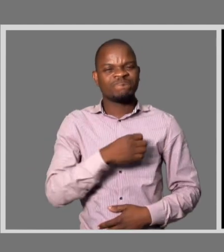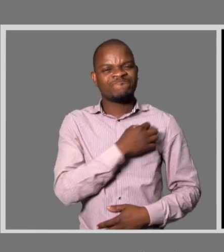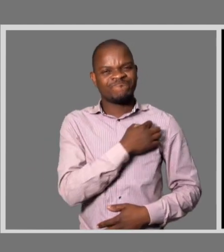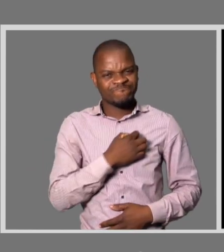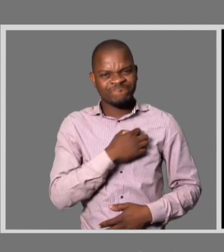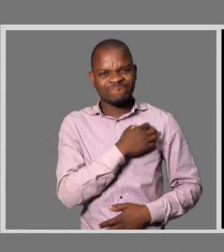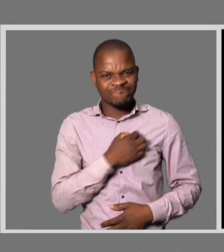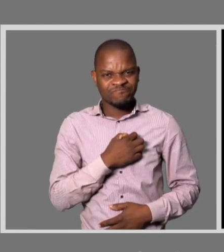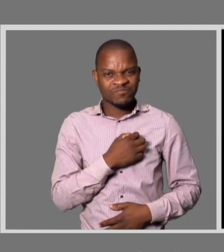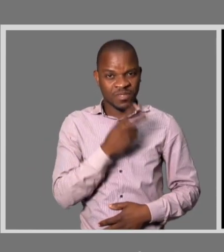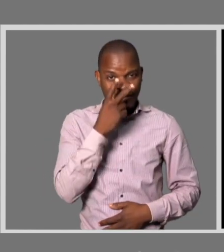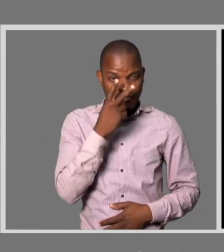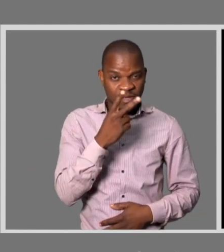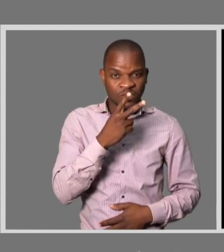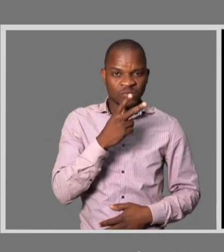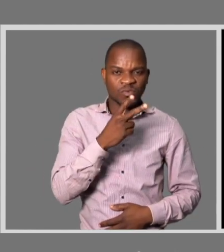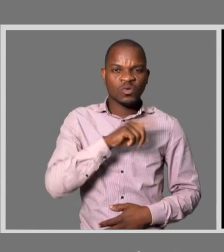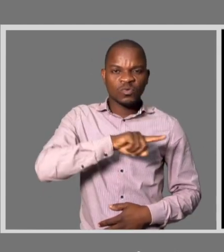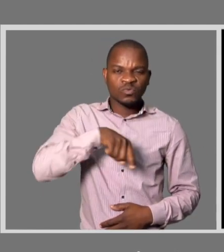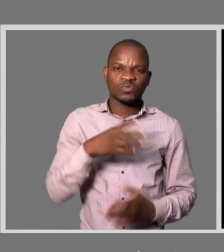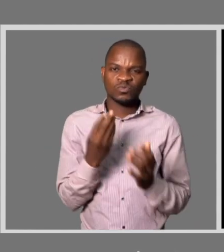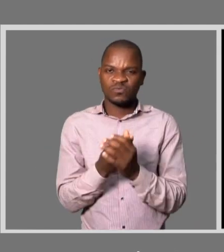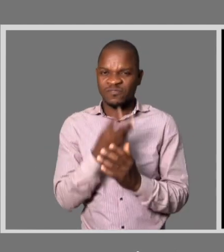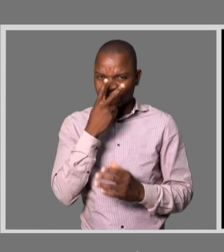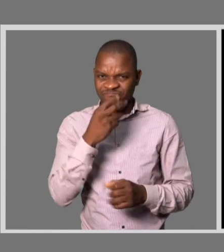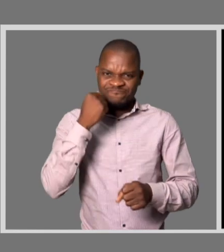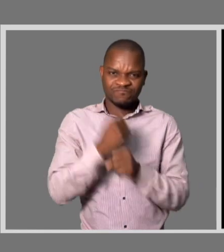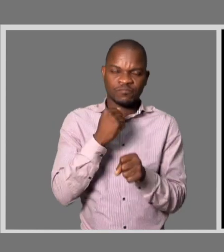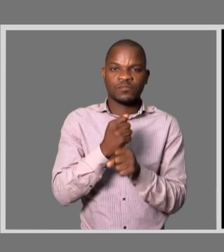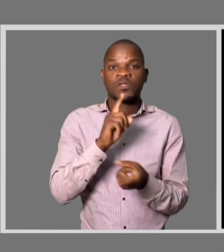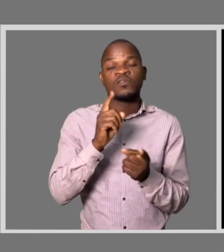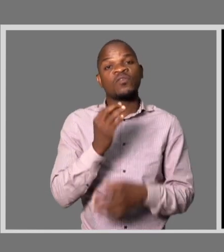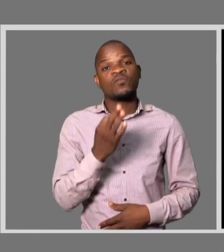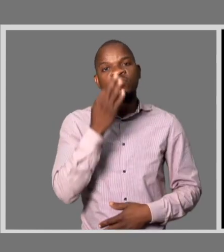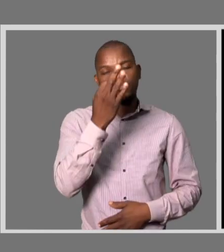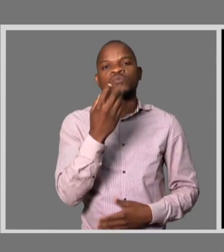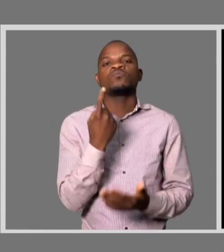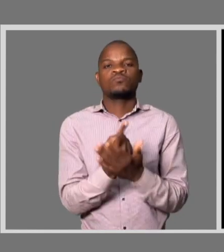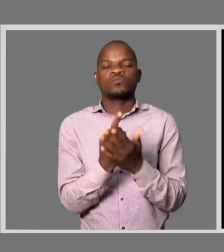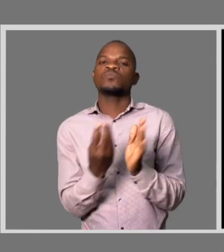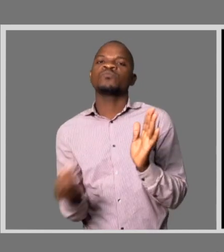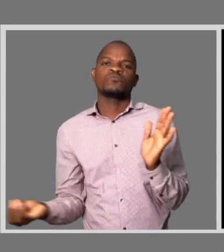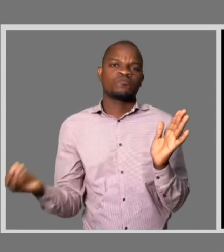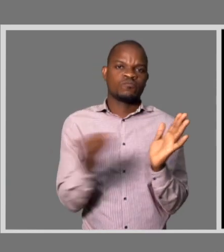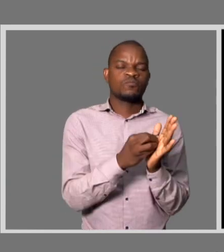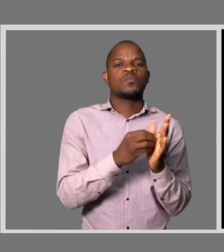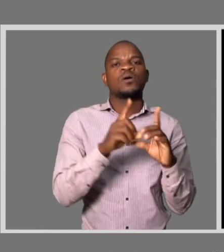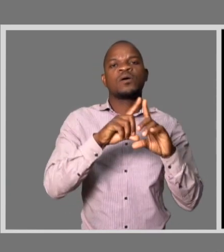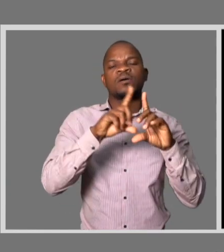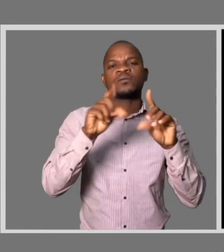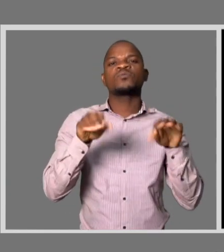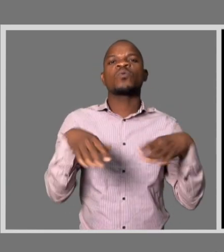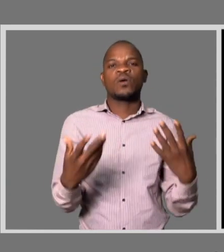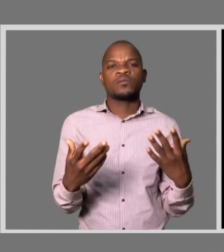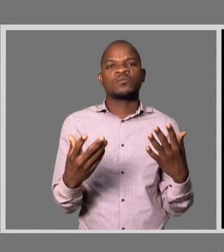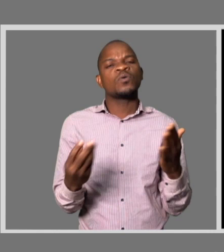mas vamos trabalhar a nível do CEP para que nos próximos eventos científicos